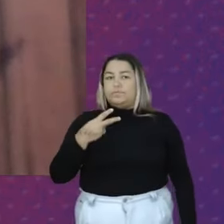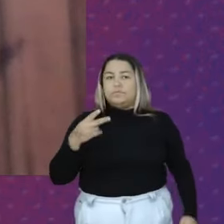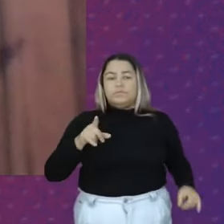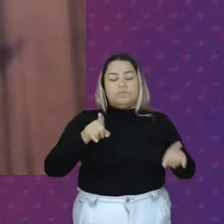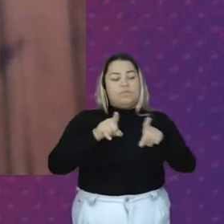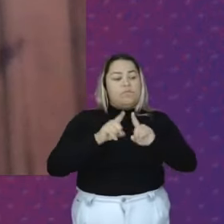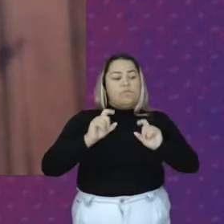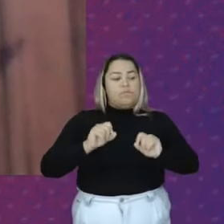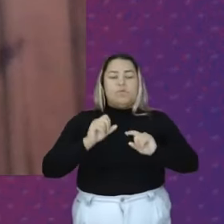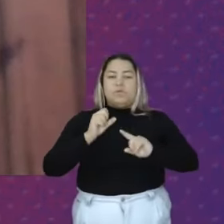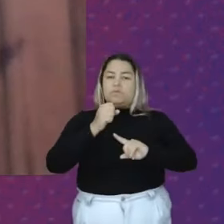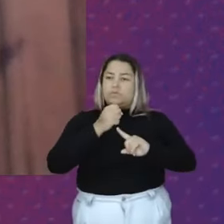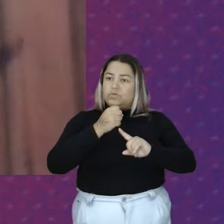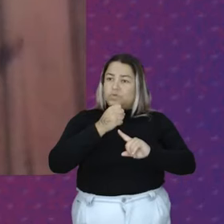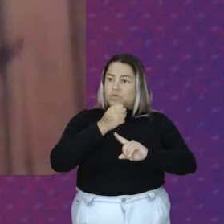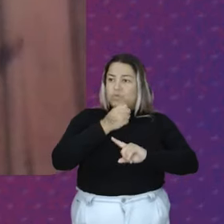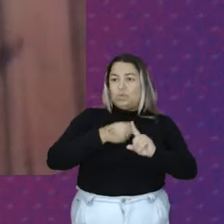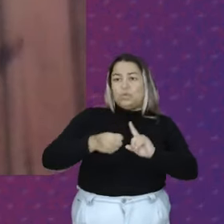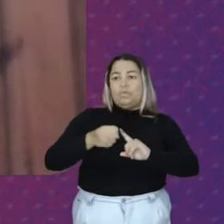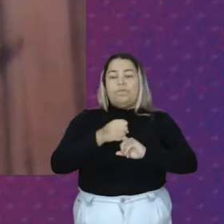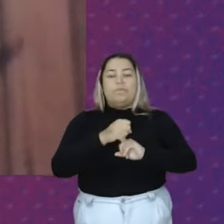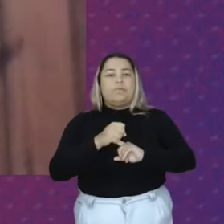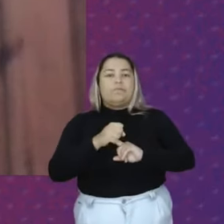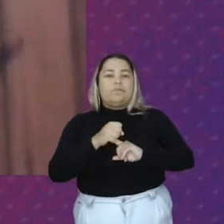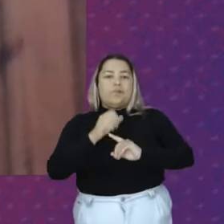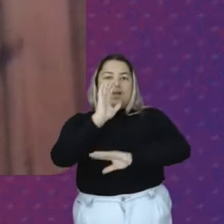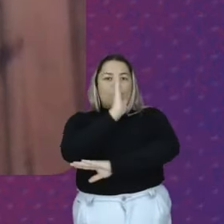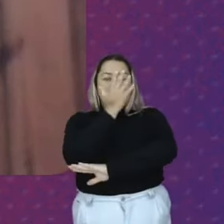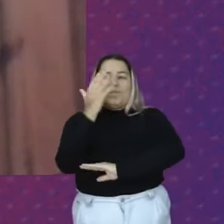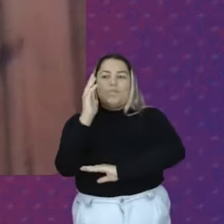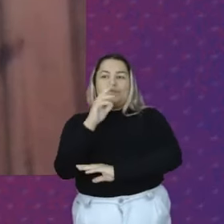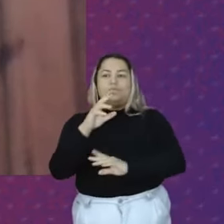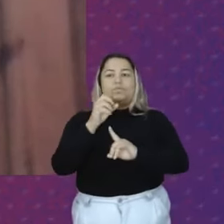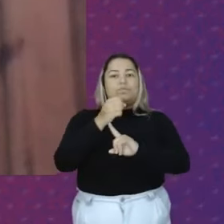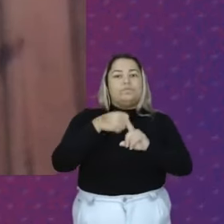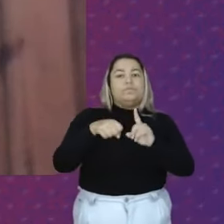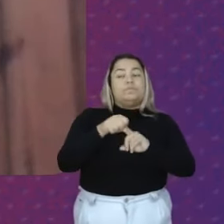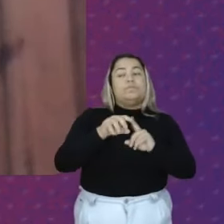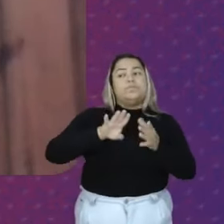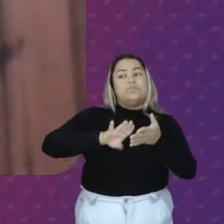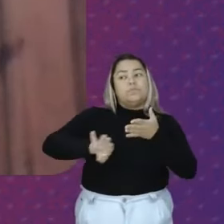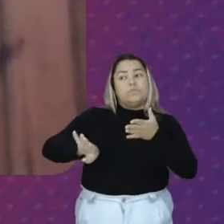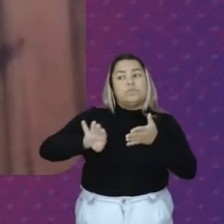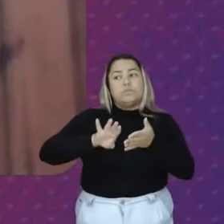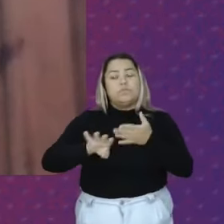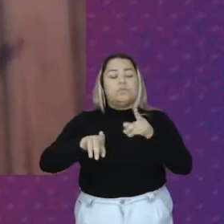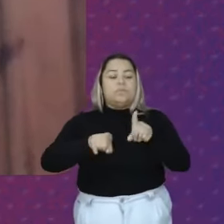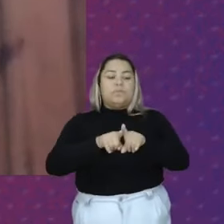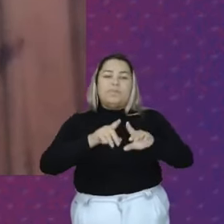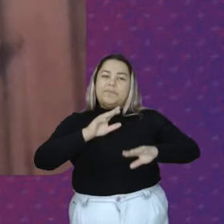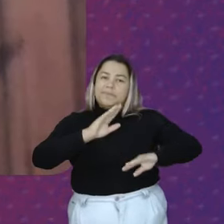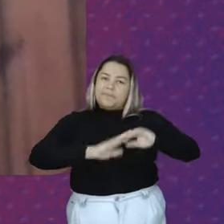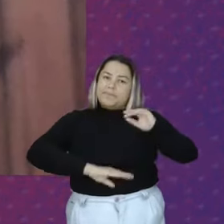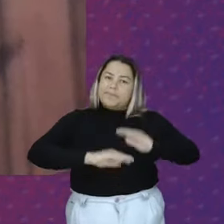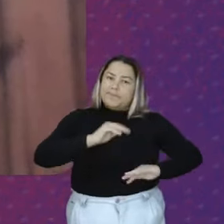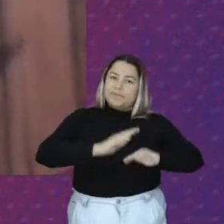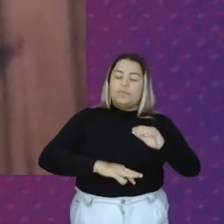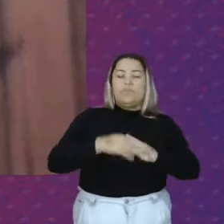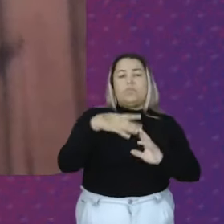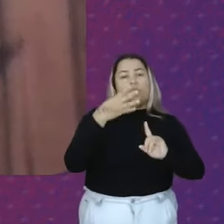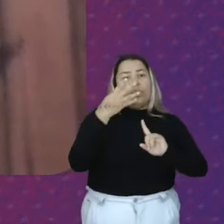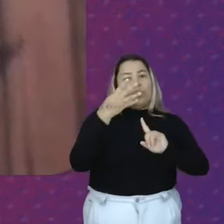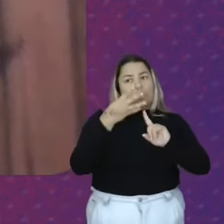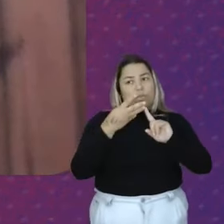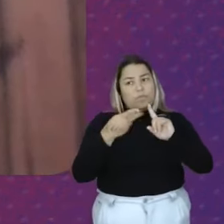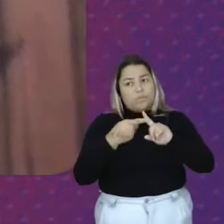fatores socioambientais psic lógicos e pessoais três a limitação do desempenho nas atividades e quatro